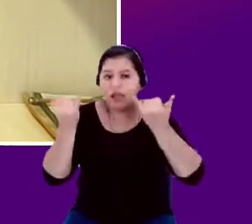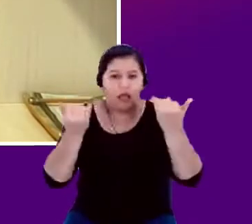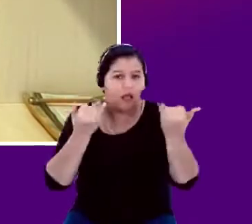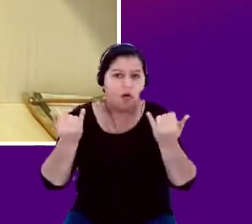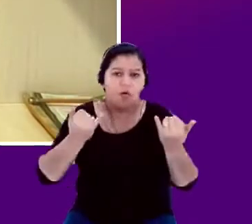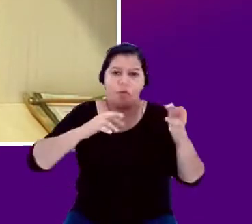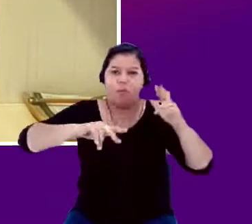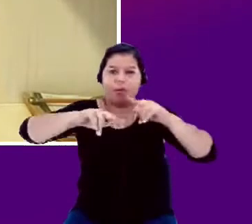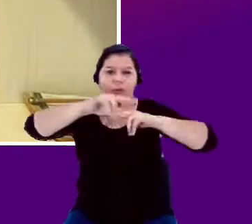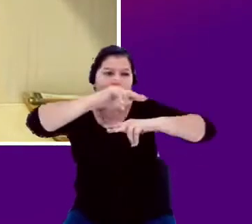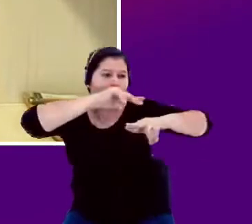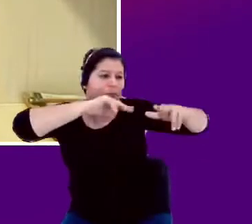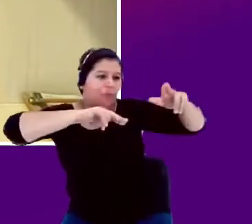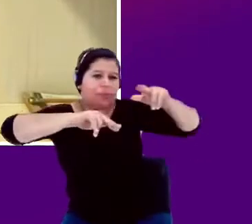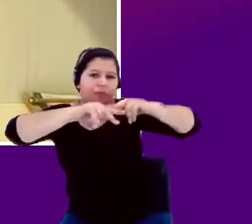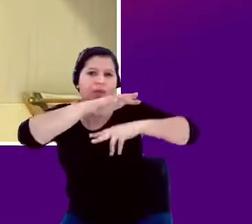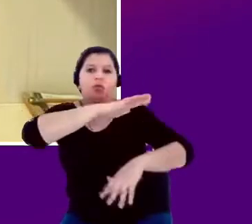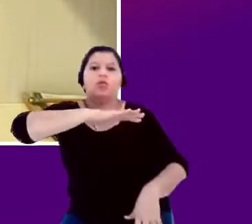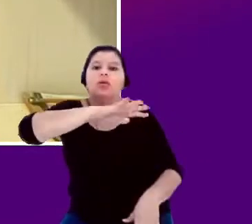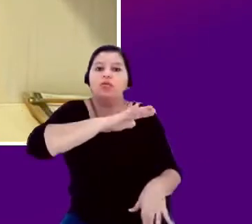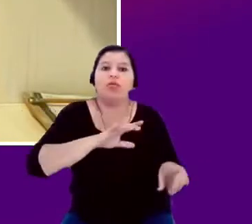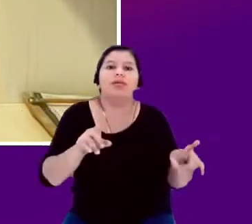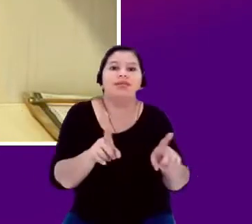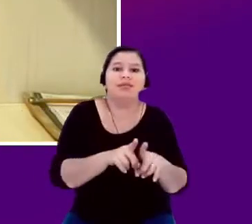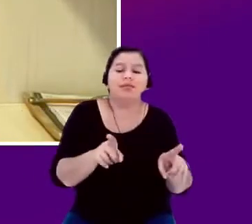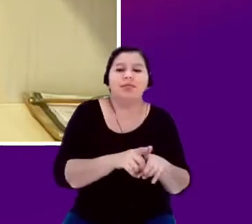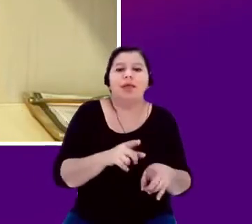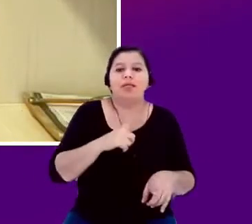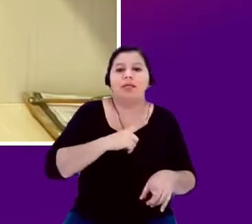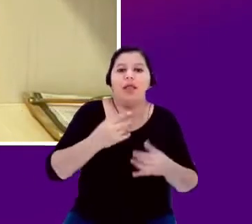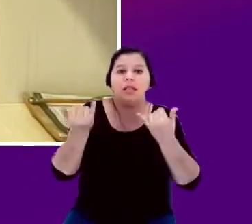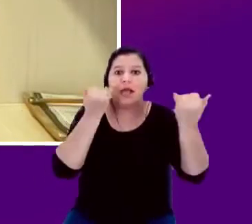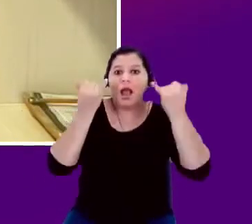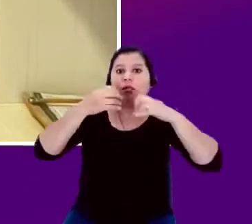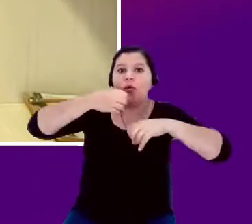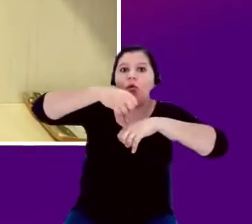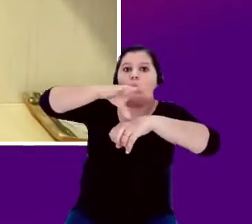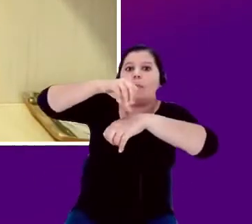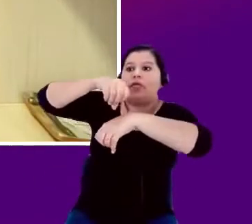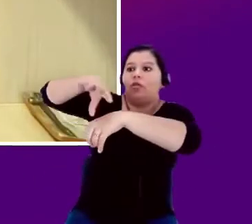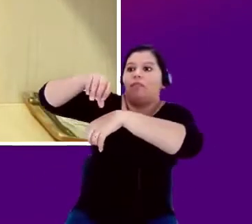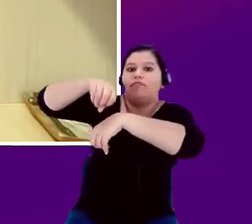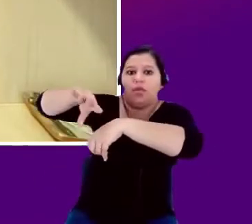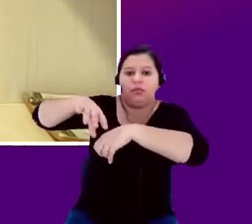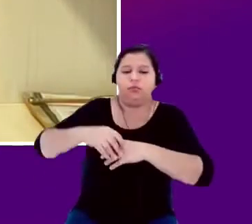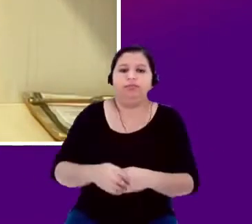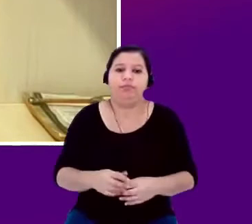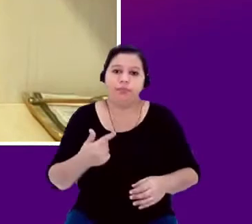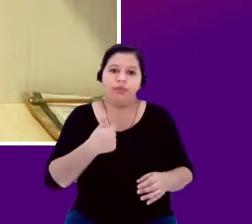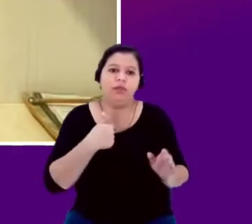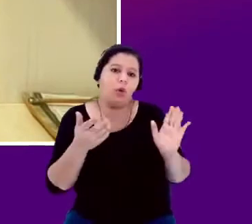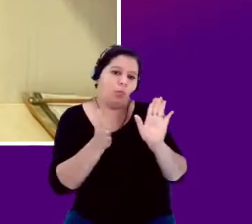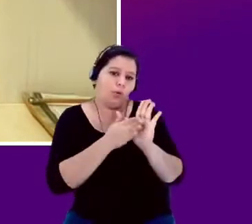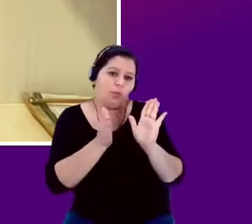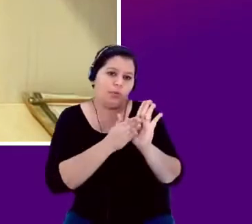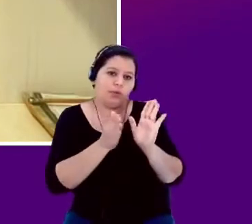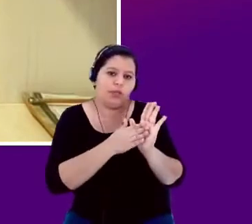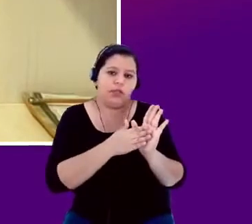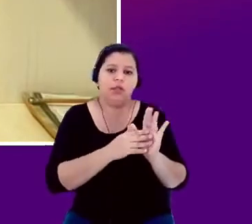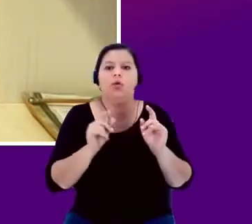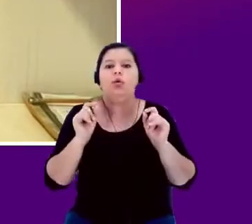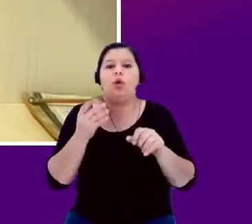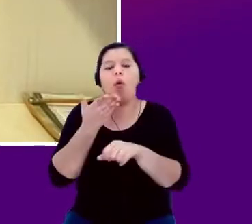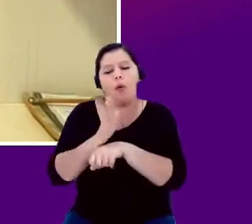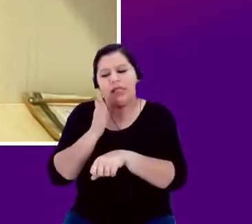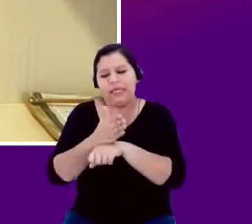e um setor no qual ocorre também um intenso compartilhamento de dados pessoais. E eu proporia aqui, talvez como um exercício